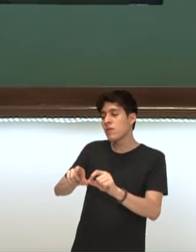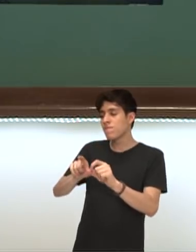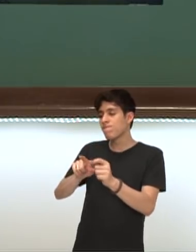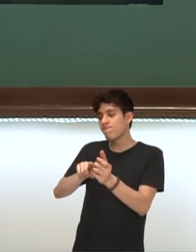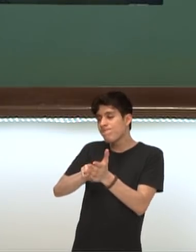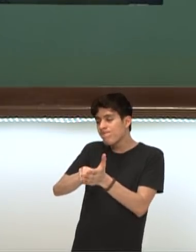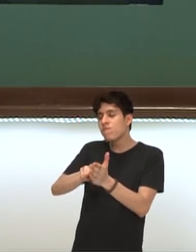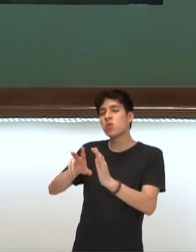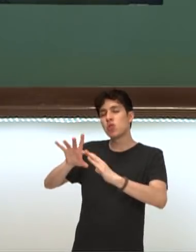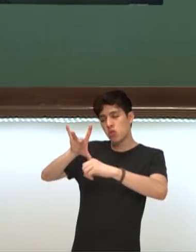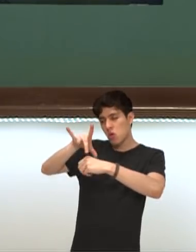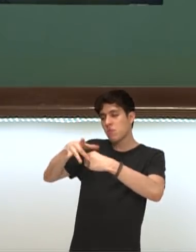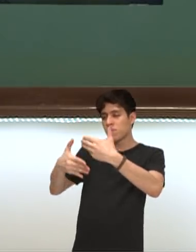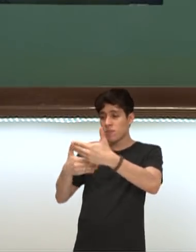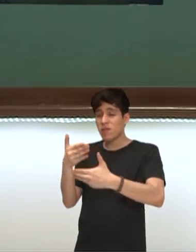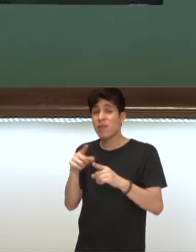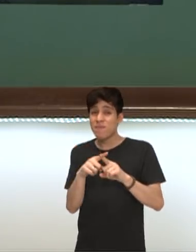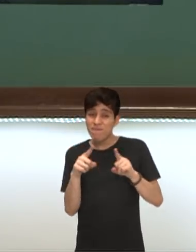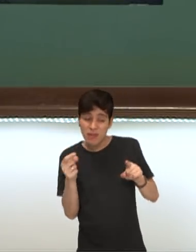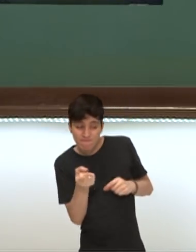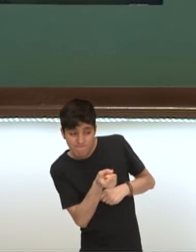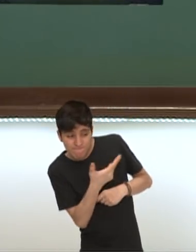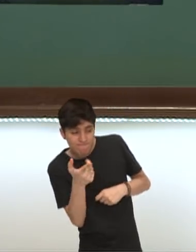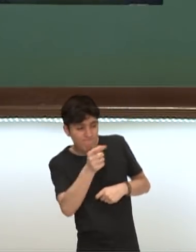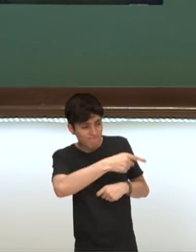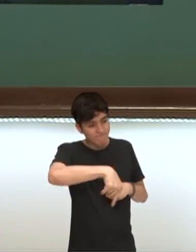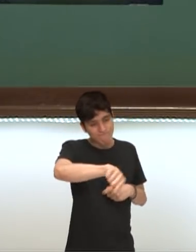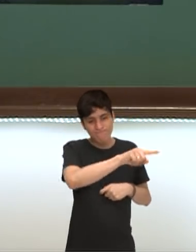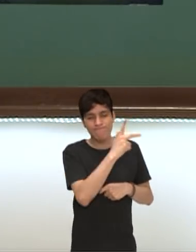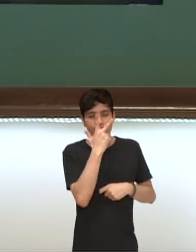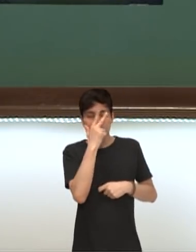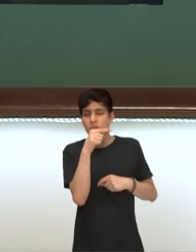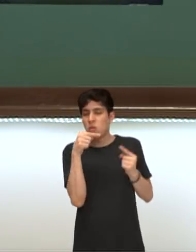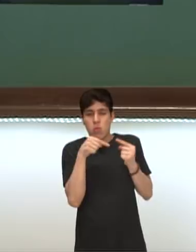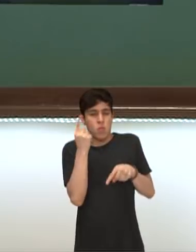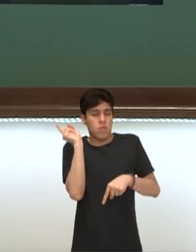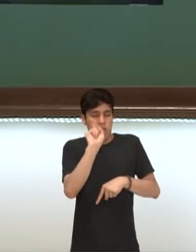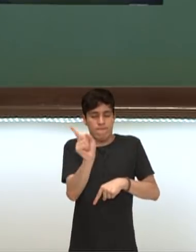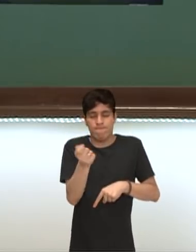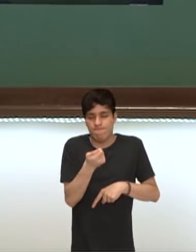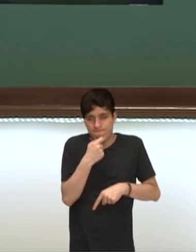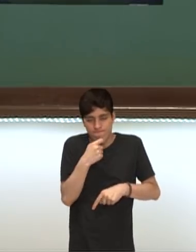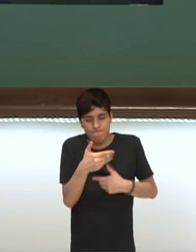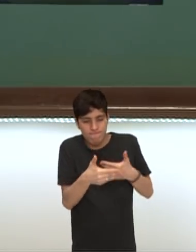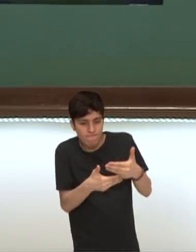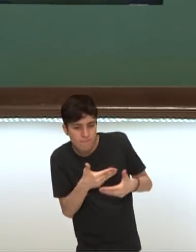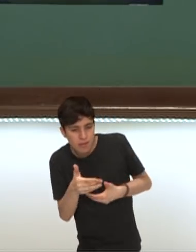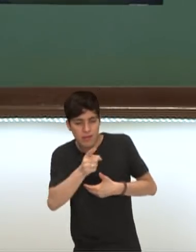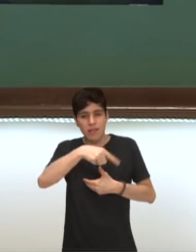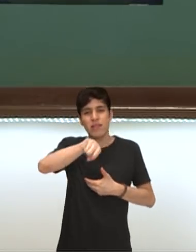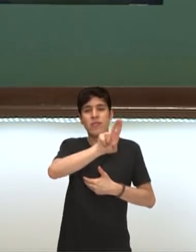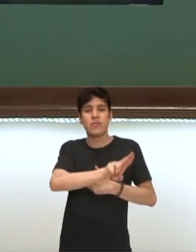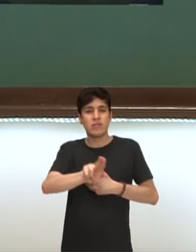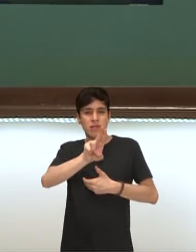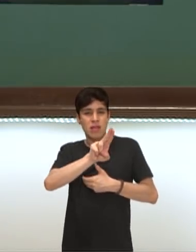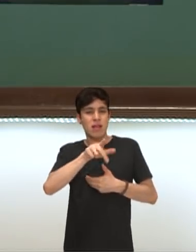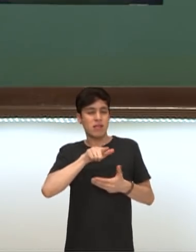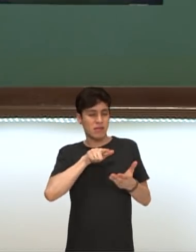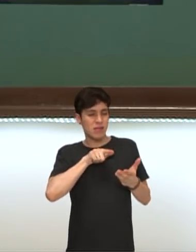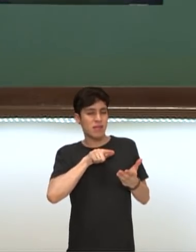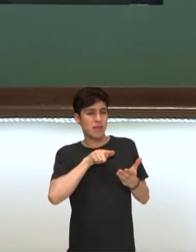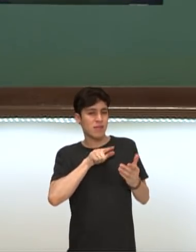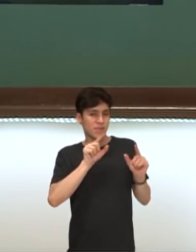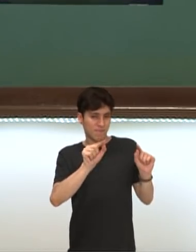são tão adequados para estar trabalhando esse tipo de utilização dos bacteriófagos, dos fagos